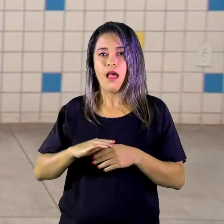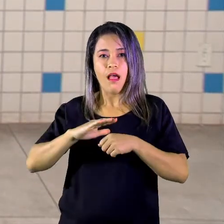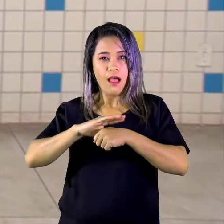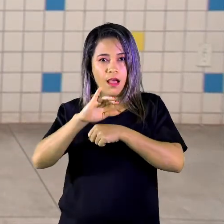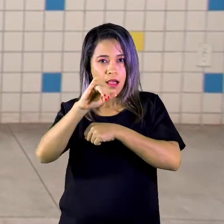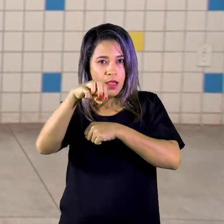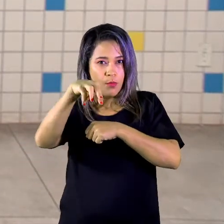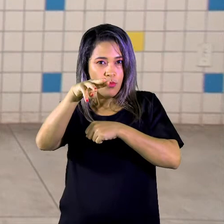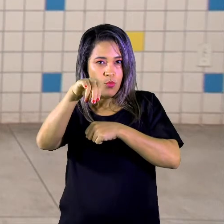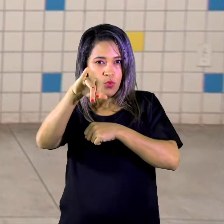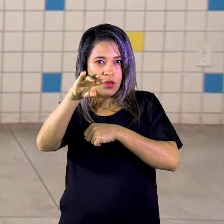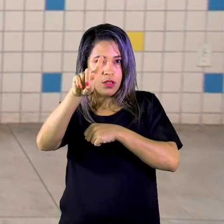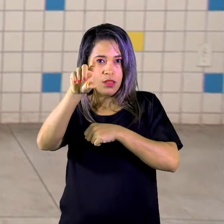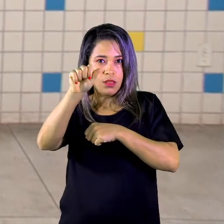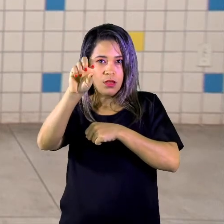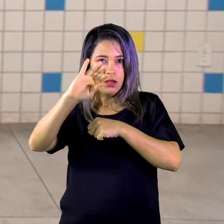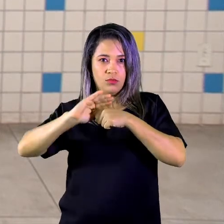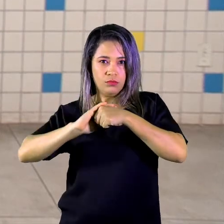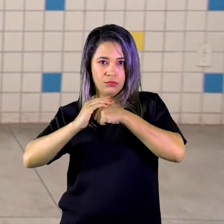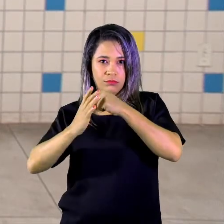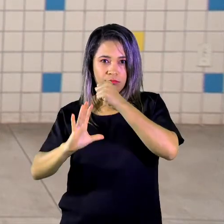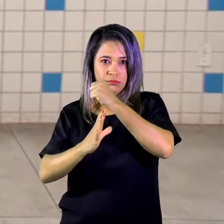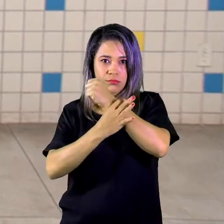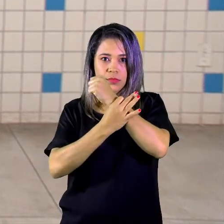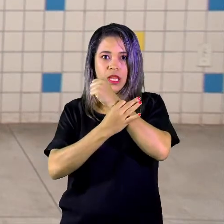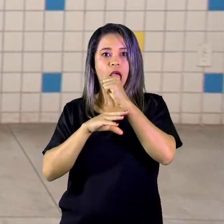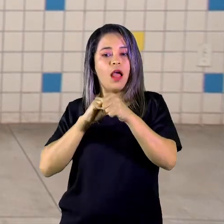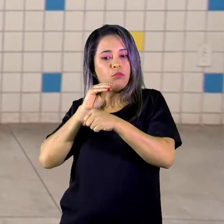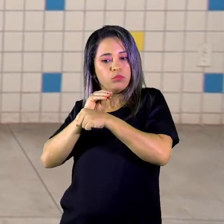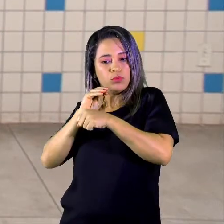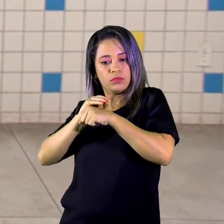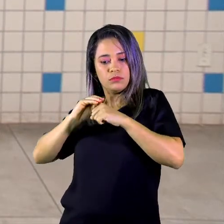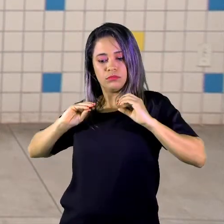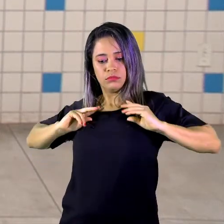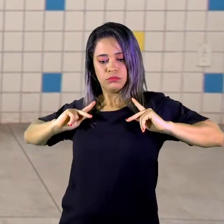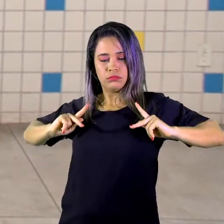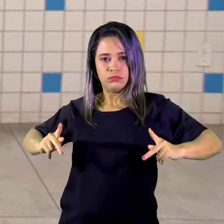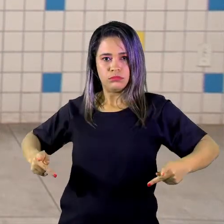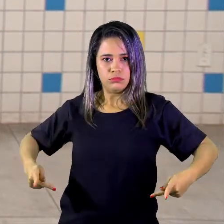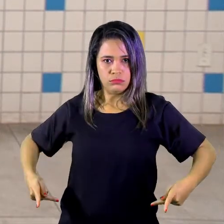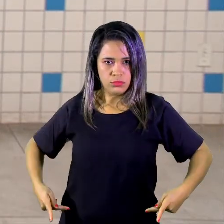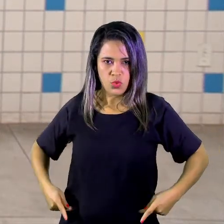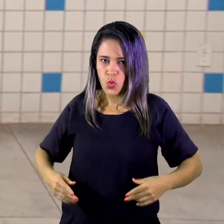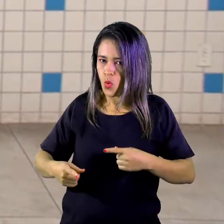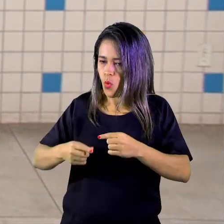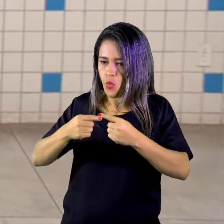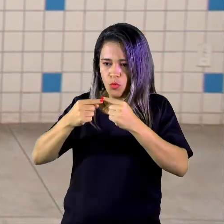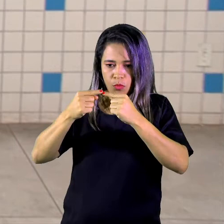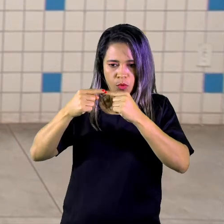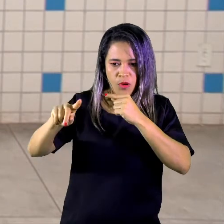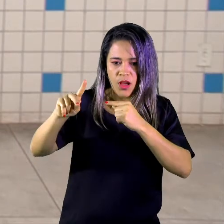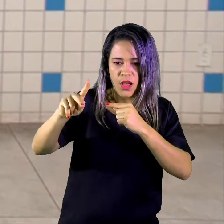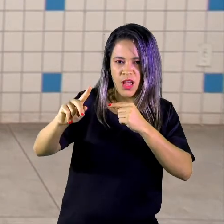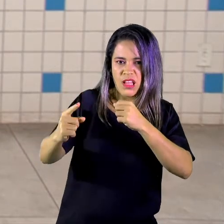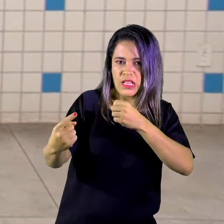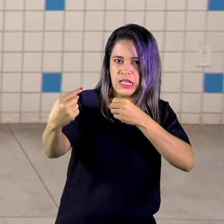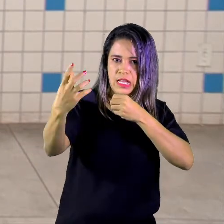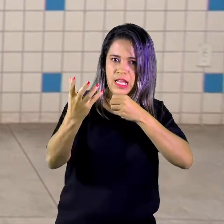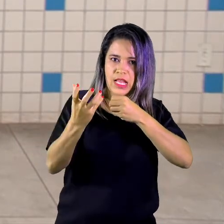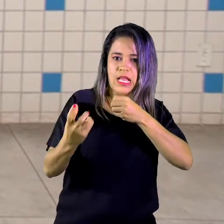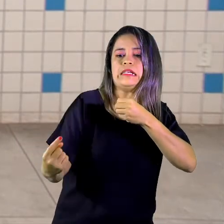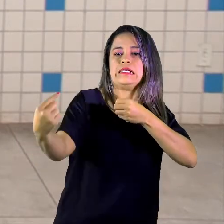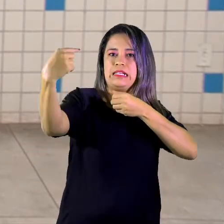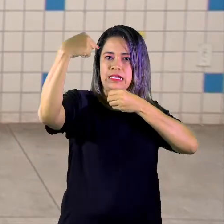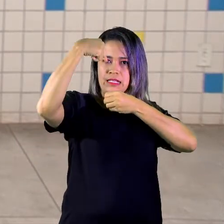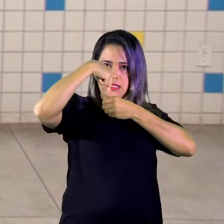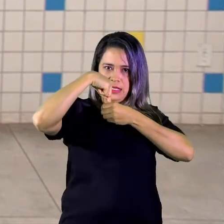de resistência ou a proteção do organismo contra qualquer agente estranho que entre no nosso